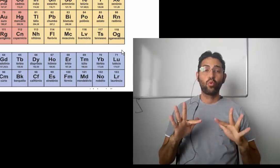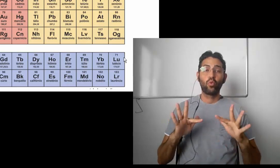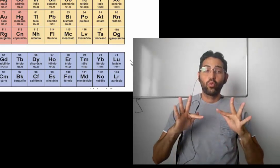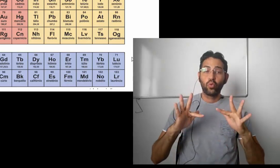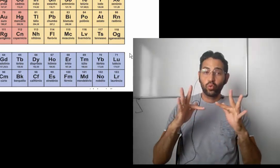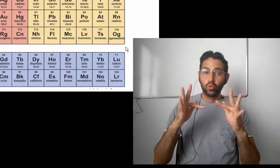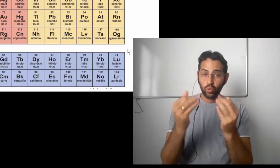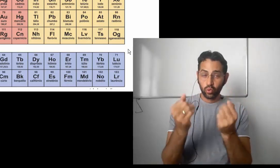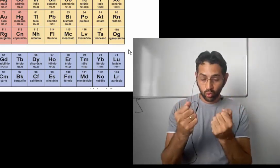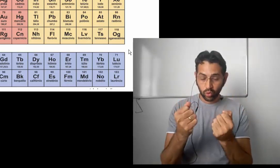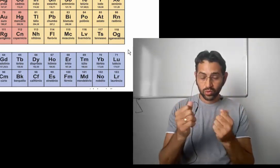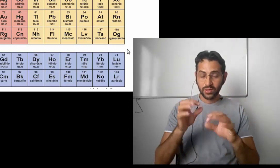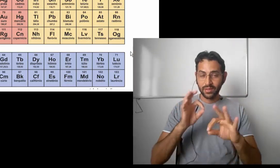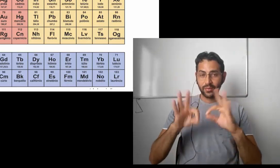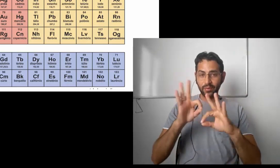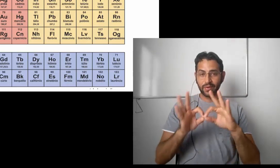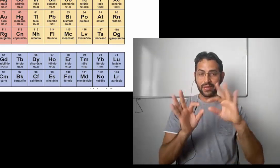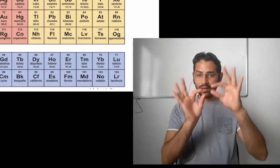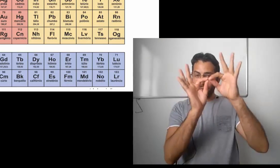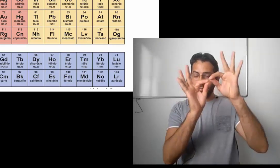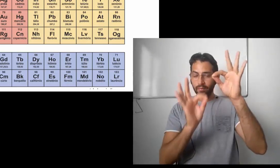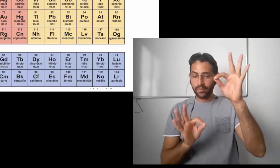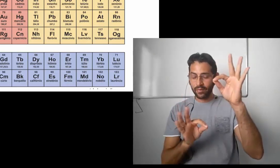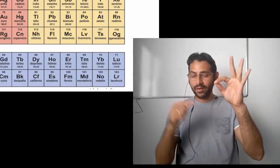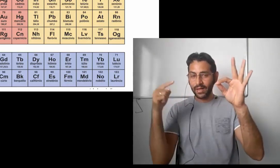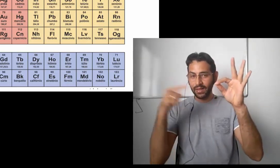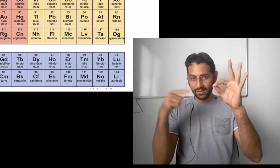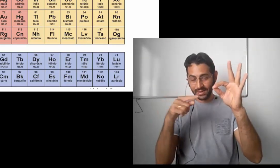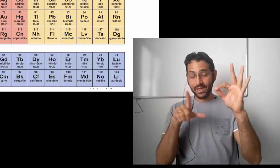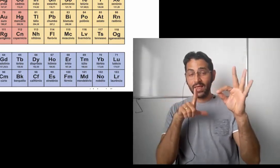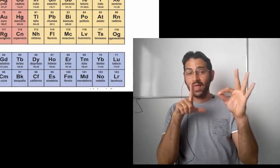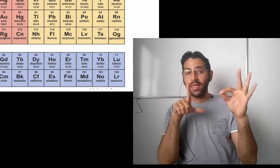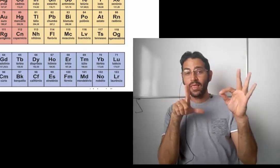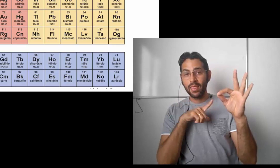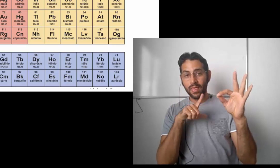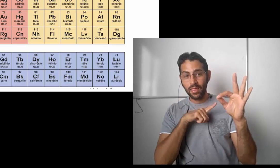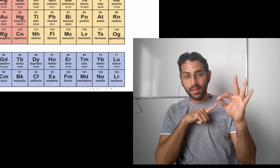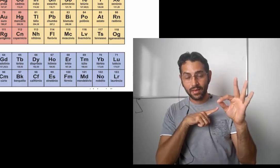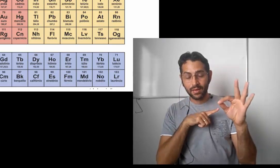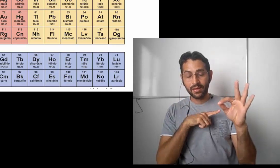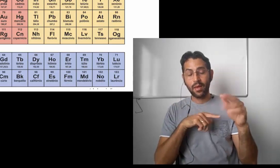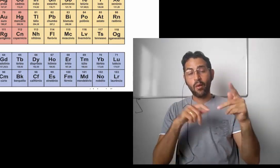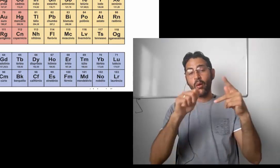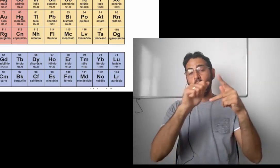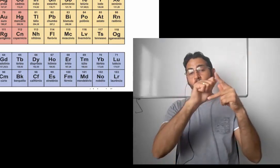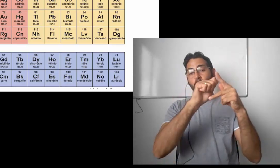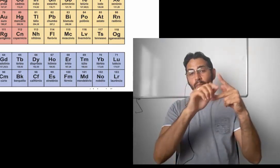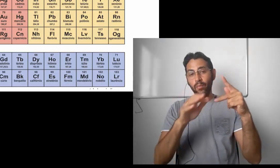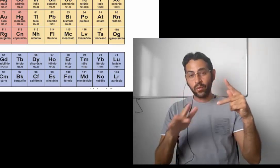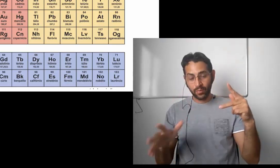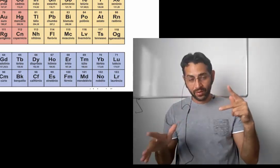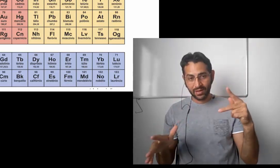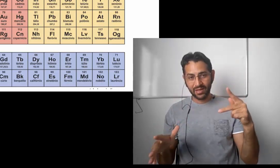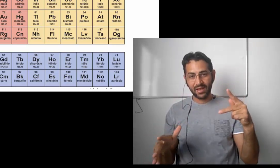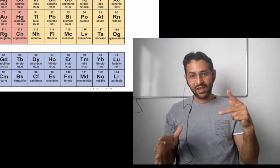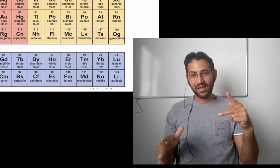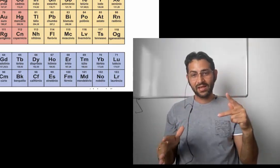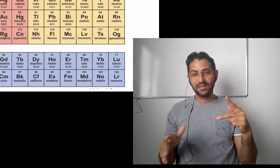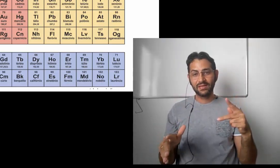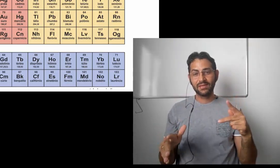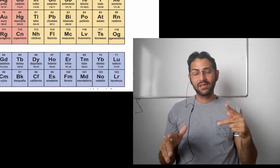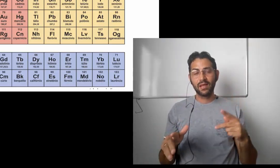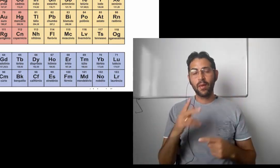serem descobertos. Alguns desses elementos em azul também foram os últimos a serem descobertos. Mas todos eles